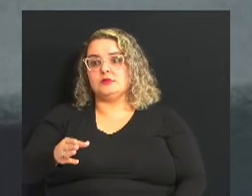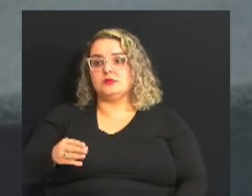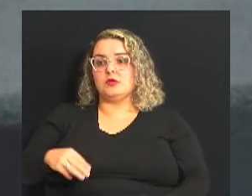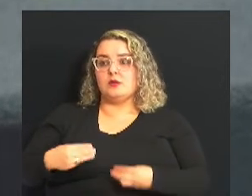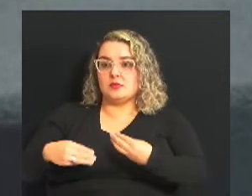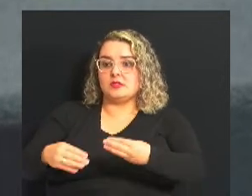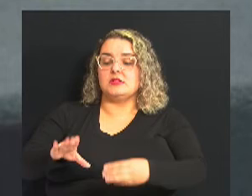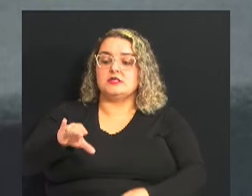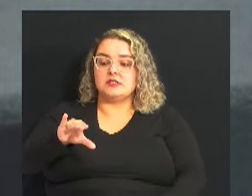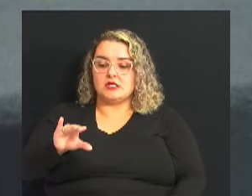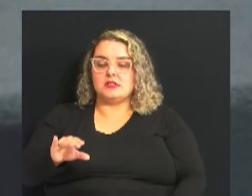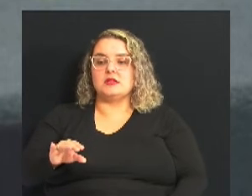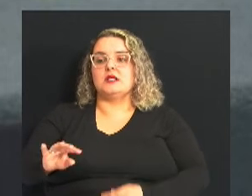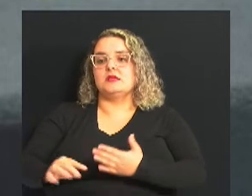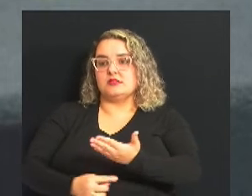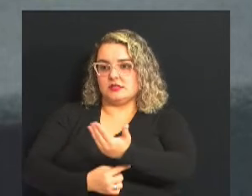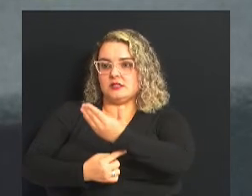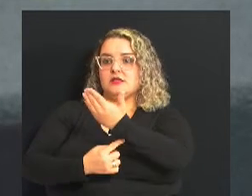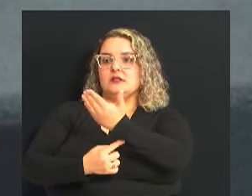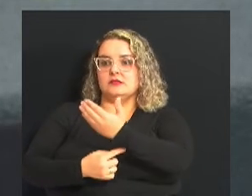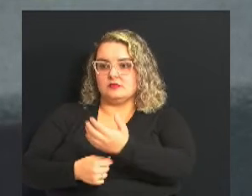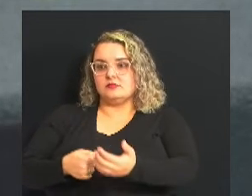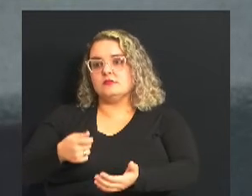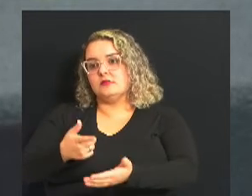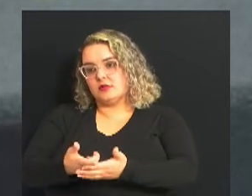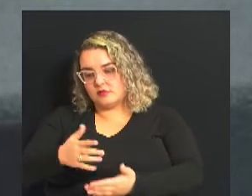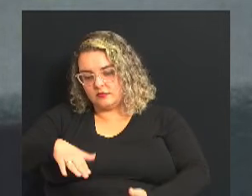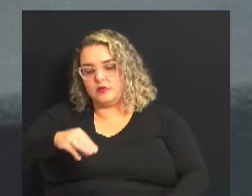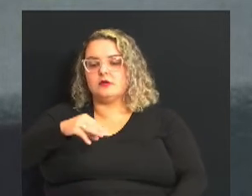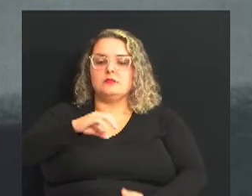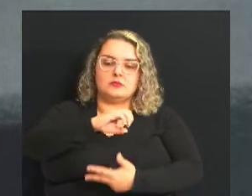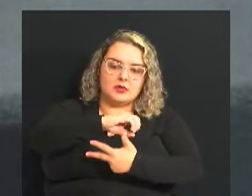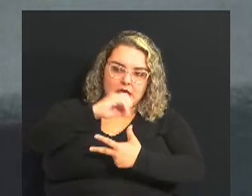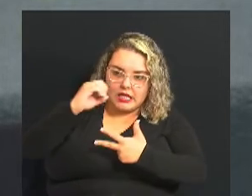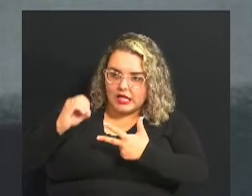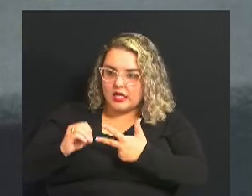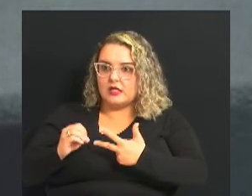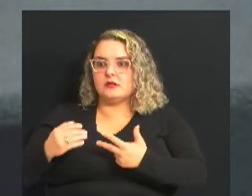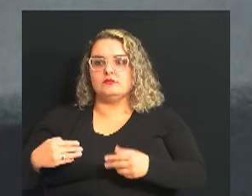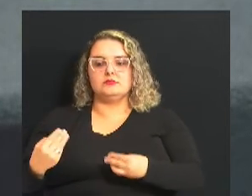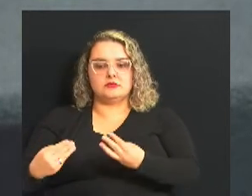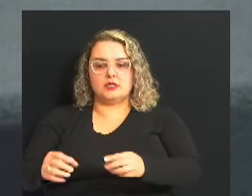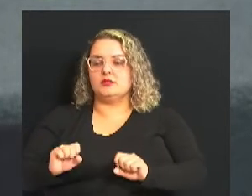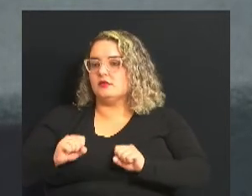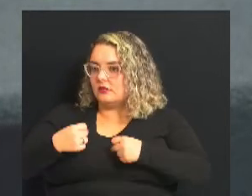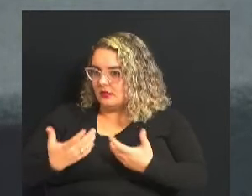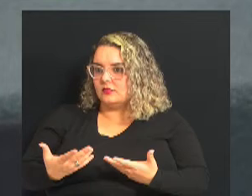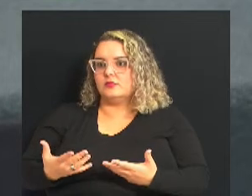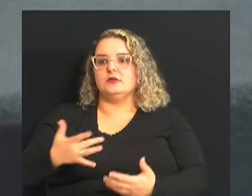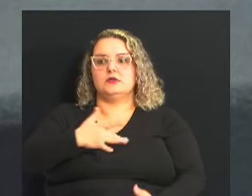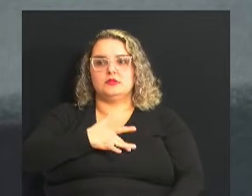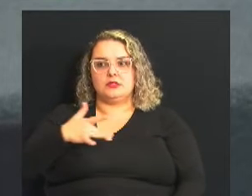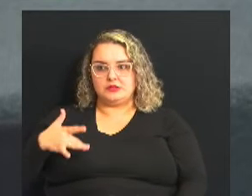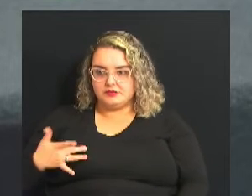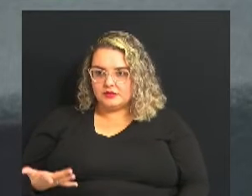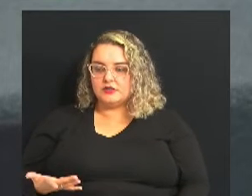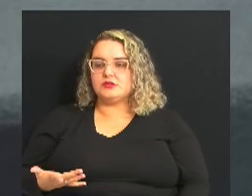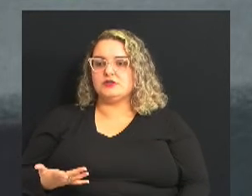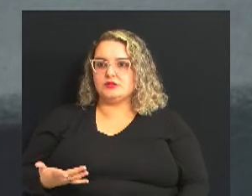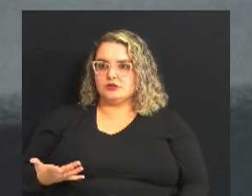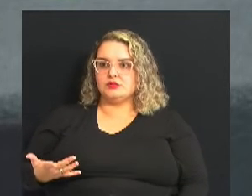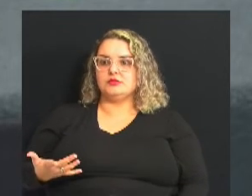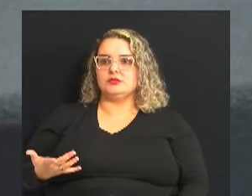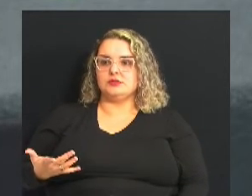Tecnologia, e mantido por ele, pelo MEC, Ministério da Defesa, Ministério da Saúde, né?